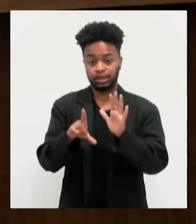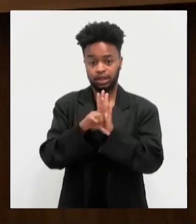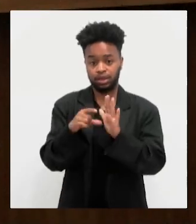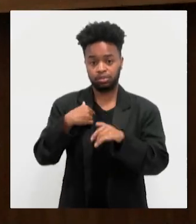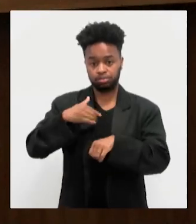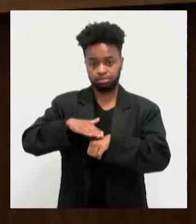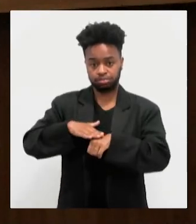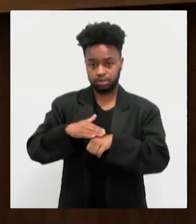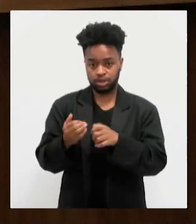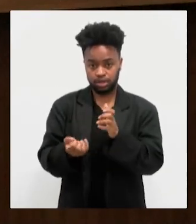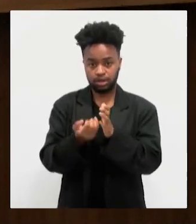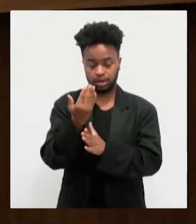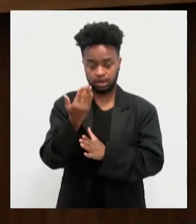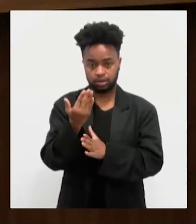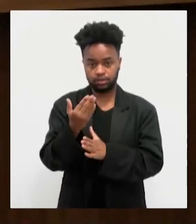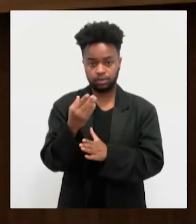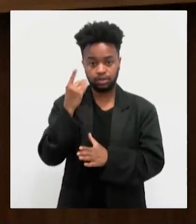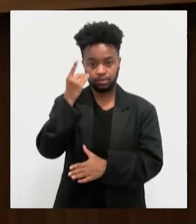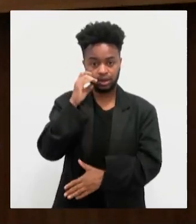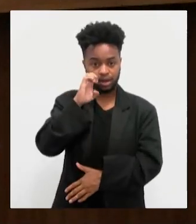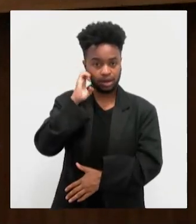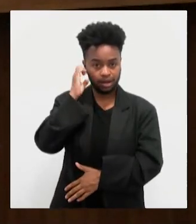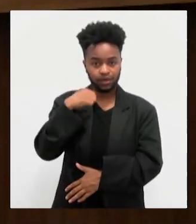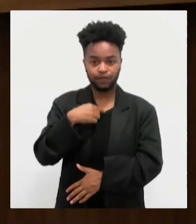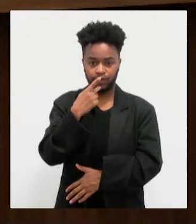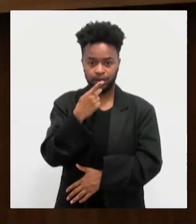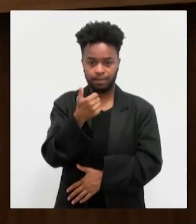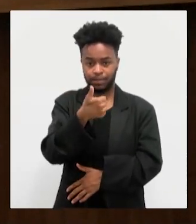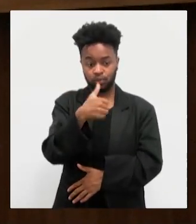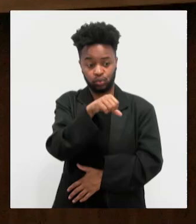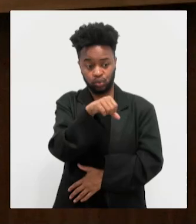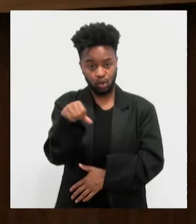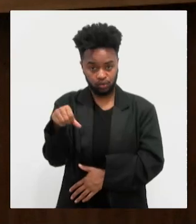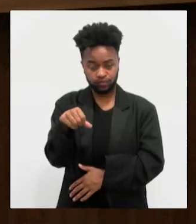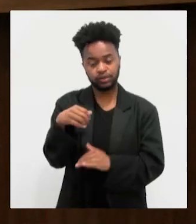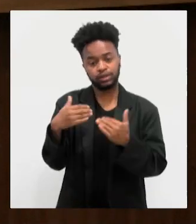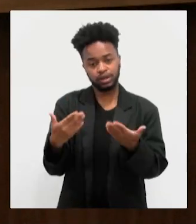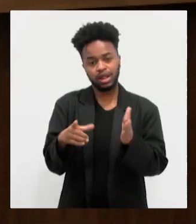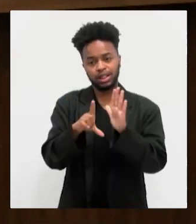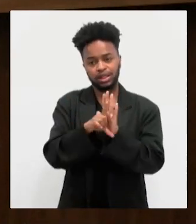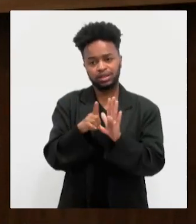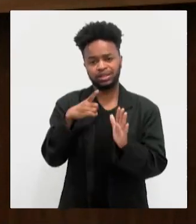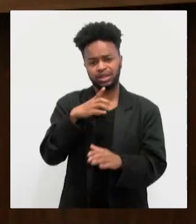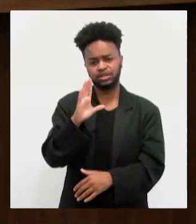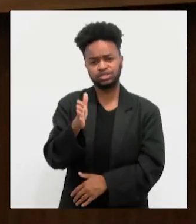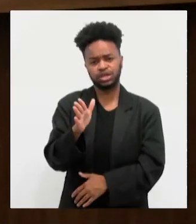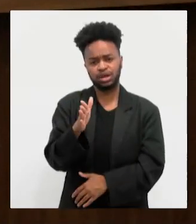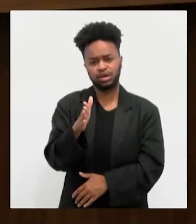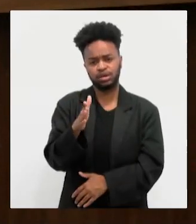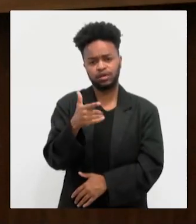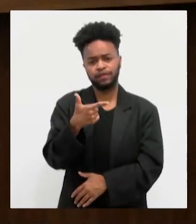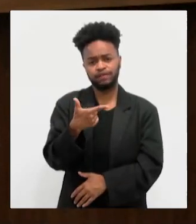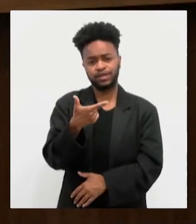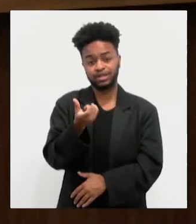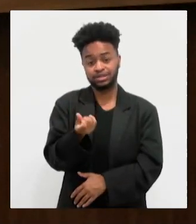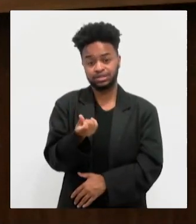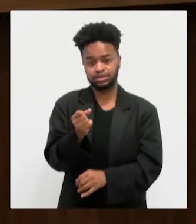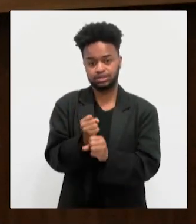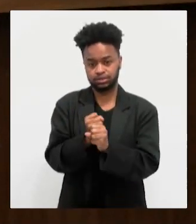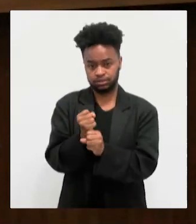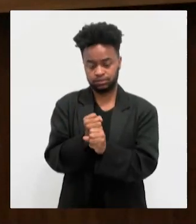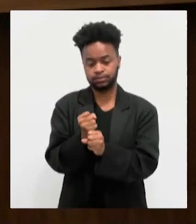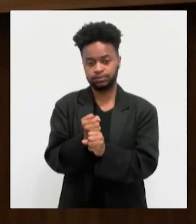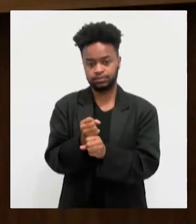deputada Élica, comentava consigo, de 99, portanto, a lei já tem 26